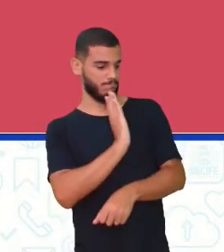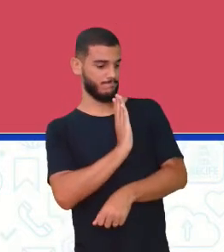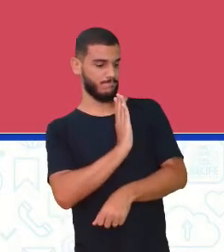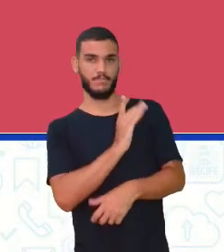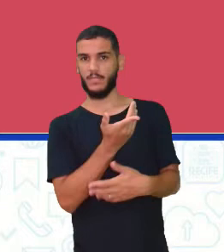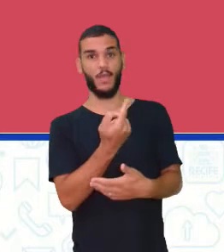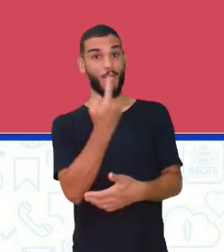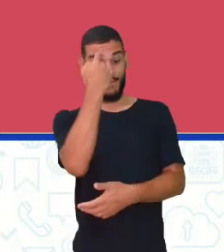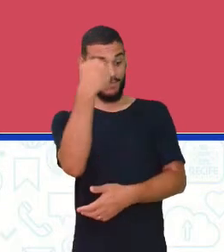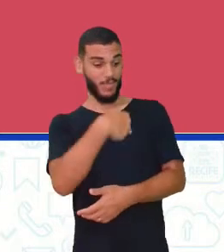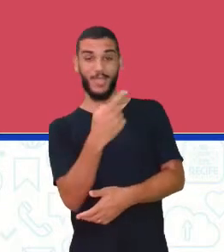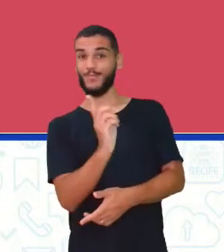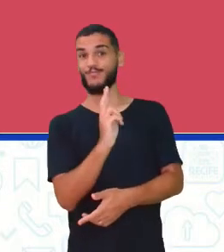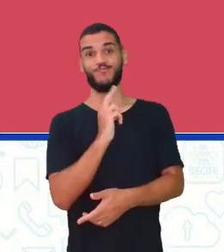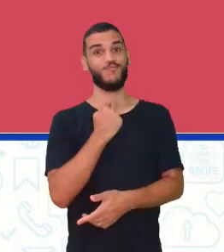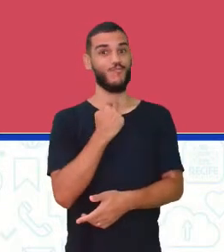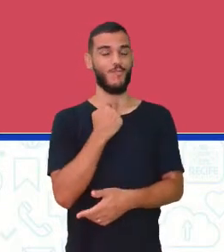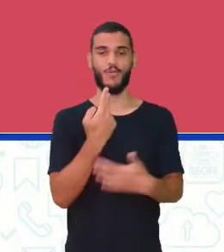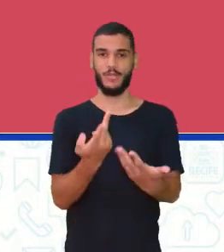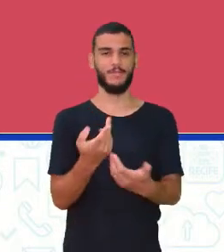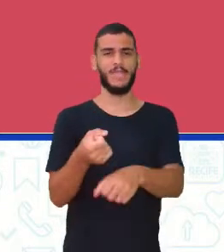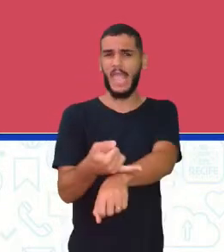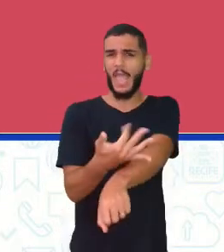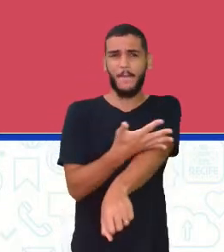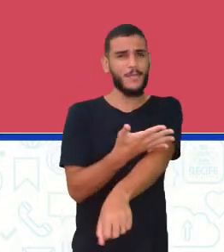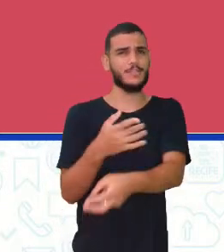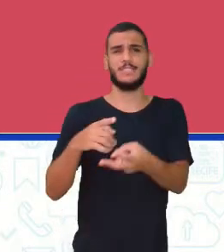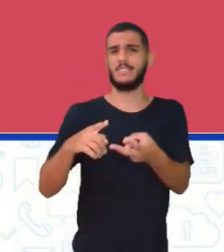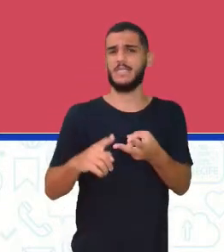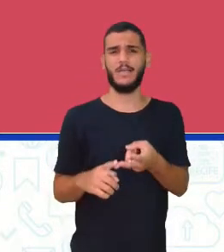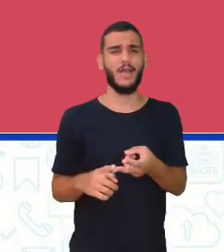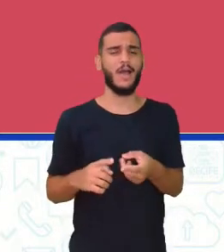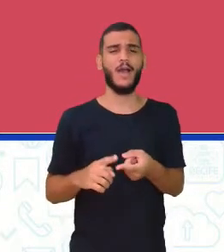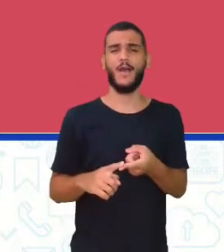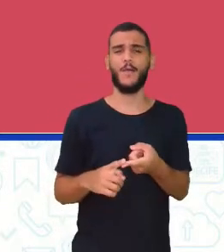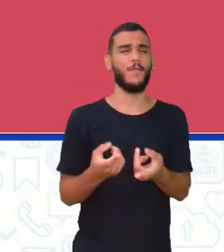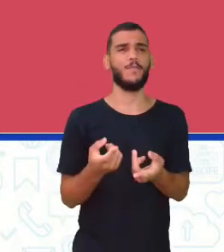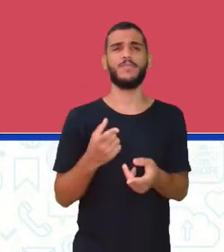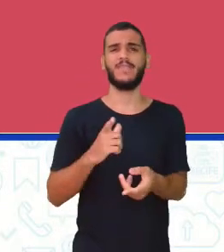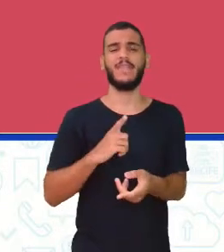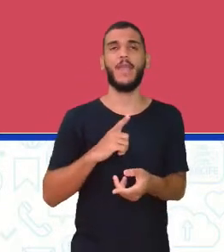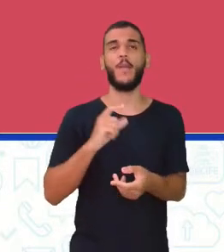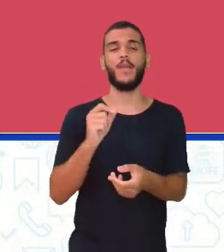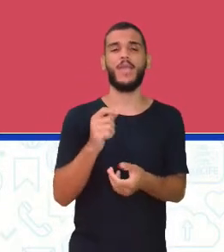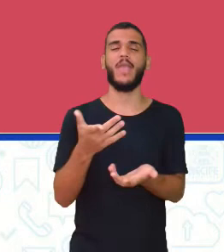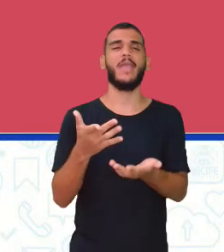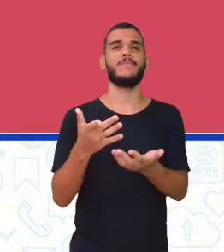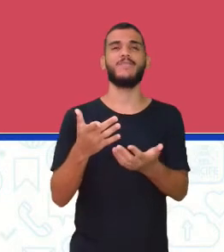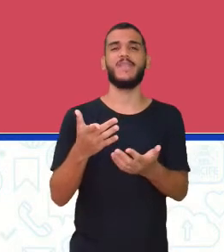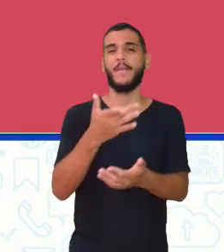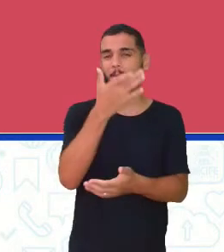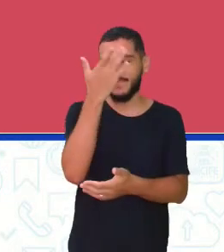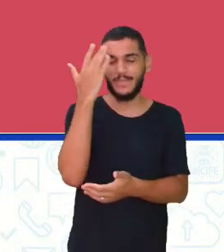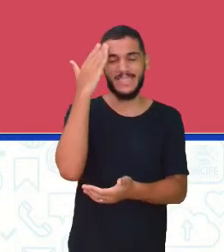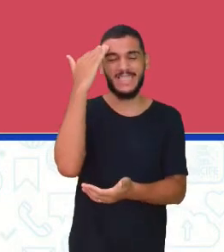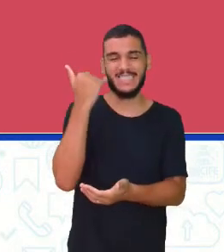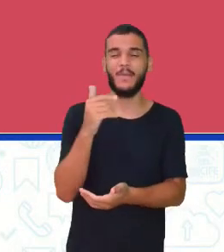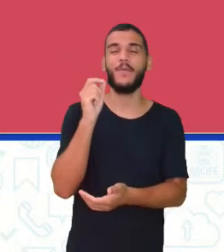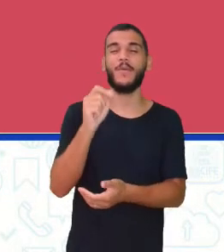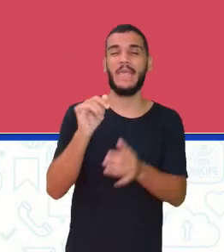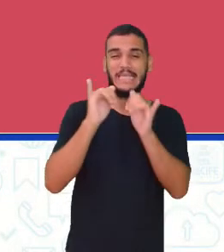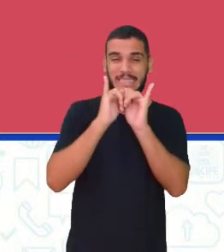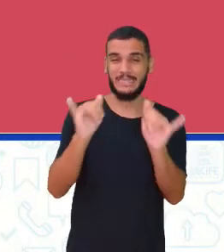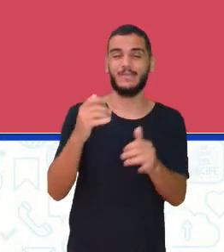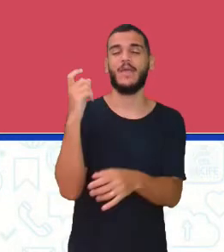Mesmo quando, diante da emoção, né, quer seja de uma notícia muito triste, uma notícia muito